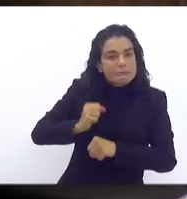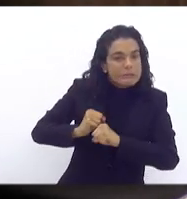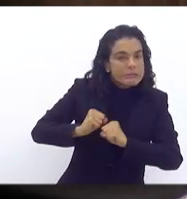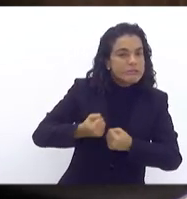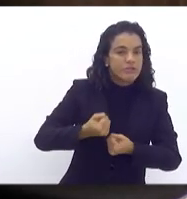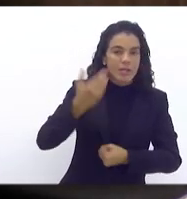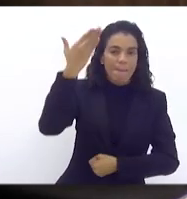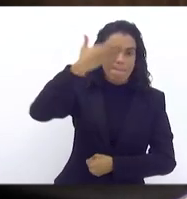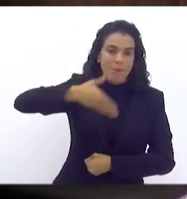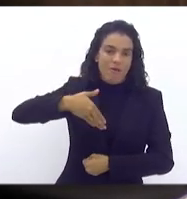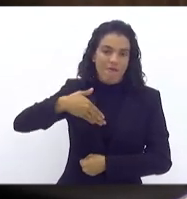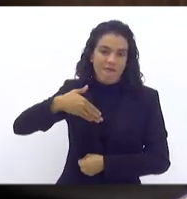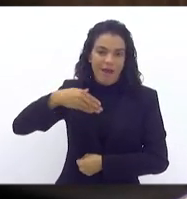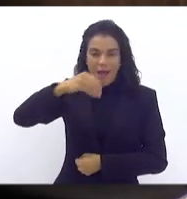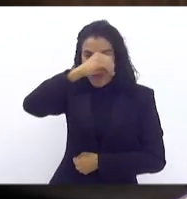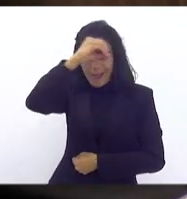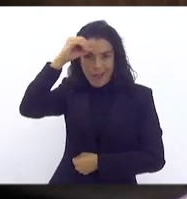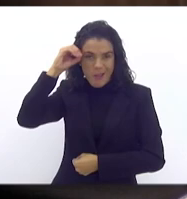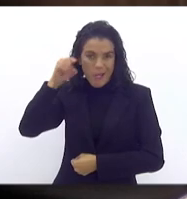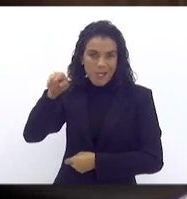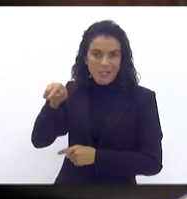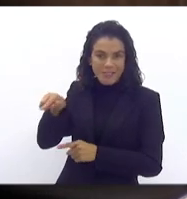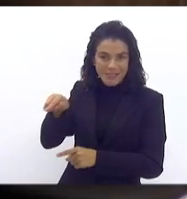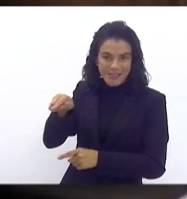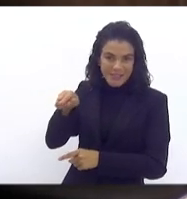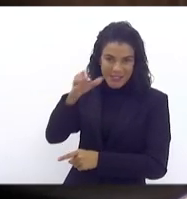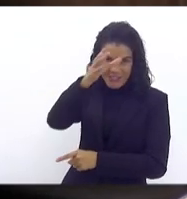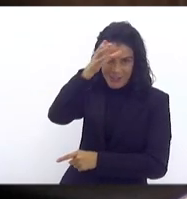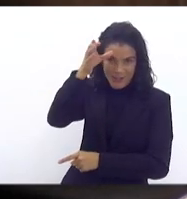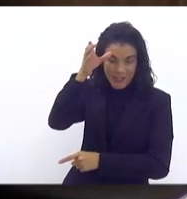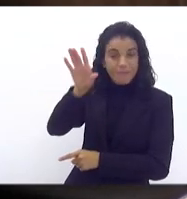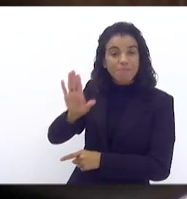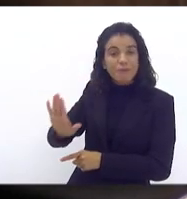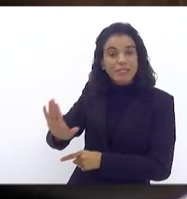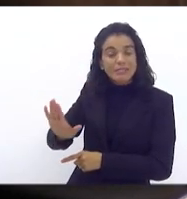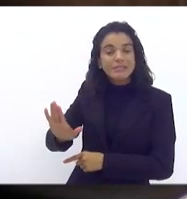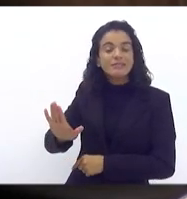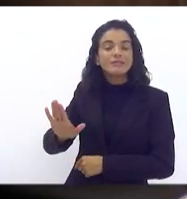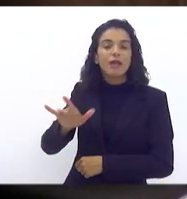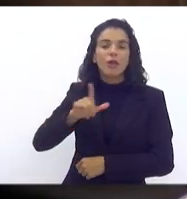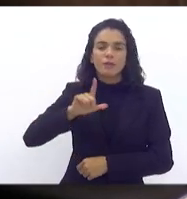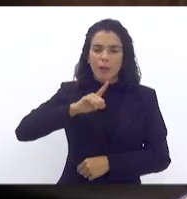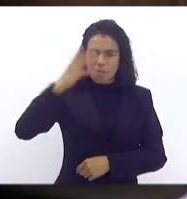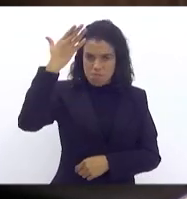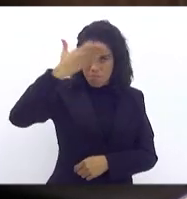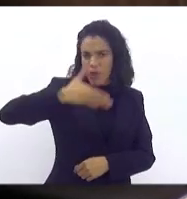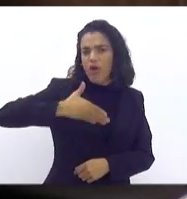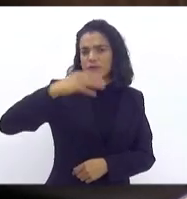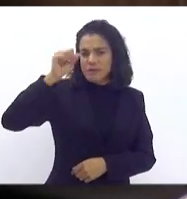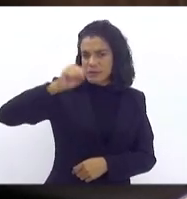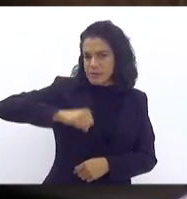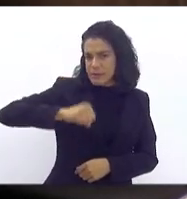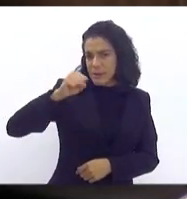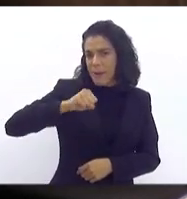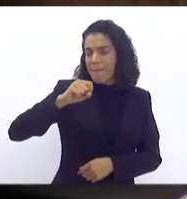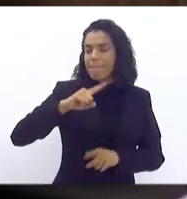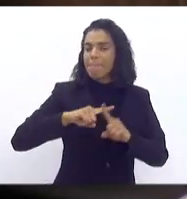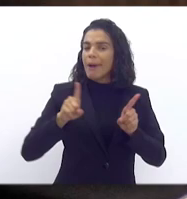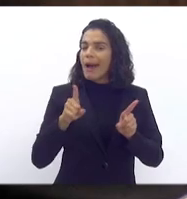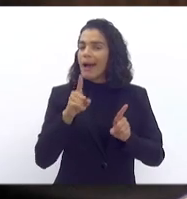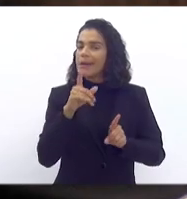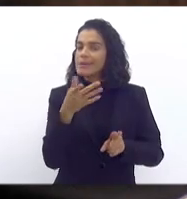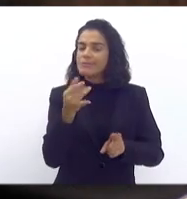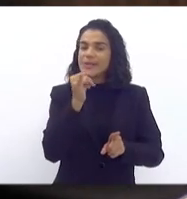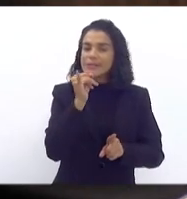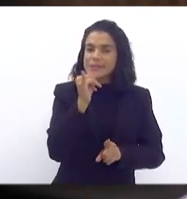cliente mas eh eh quando eu tenho uma prova que parte de uma presunção que